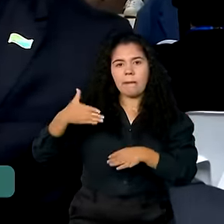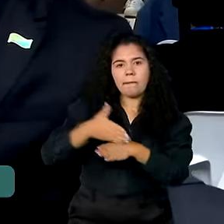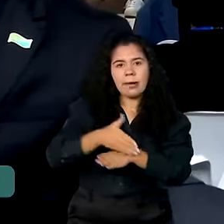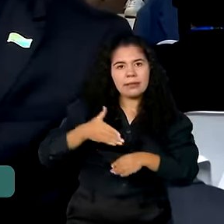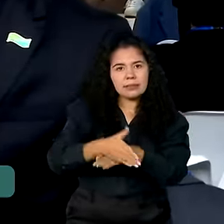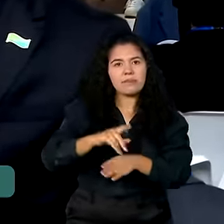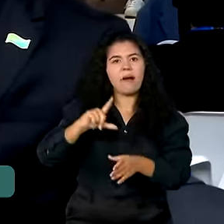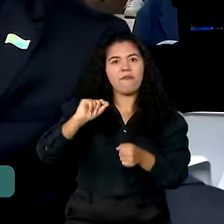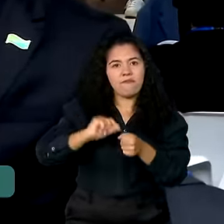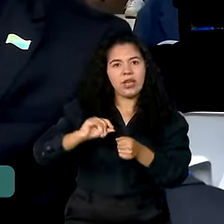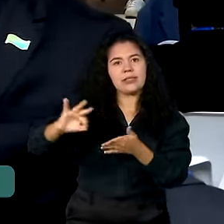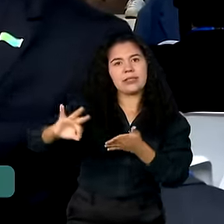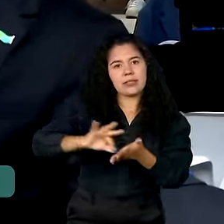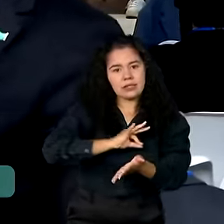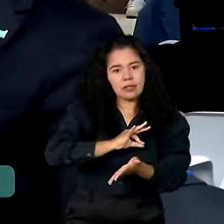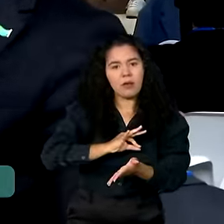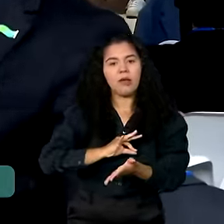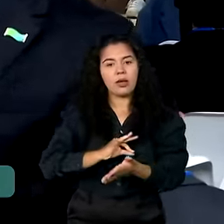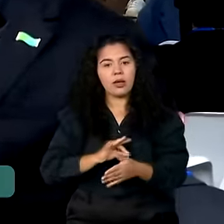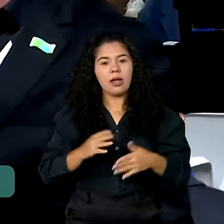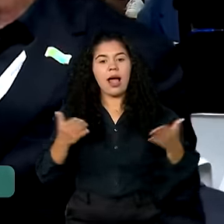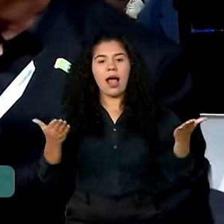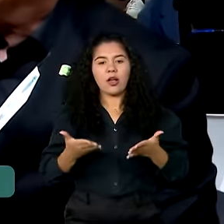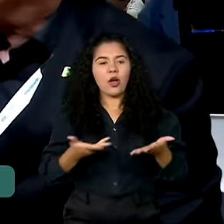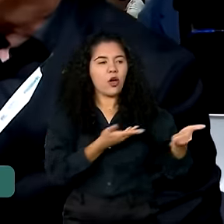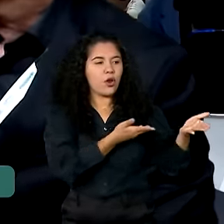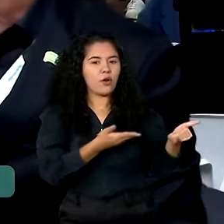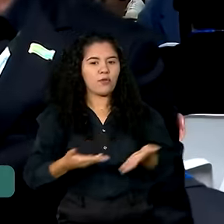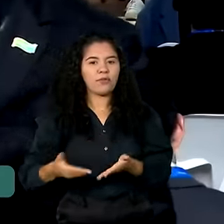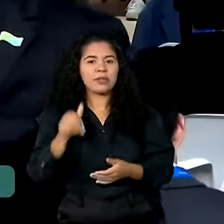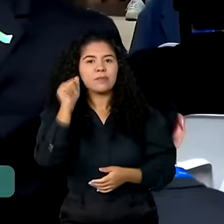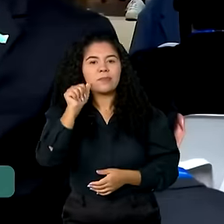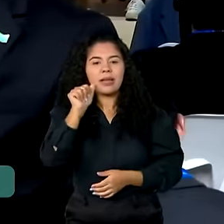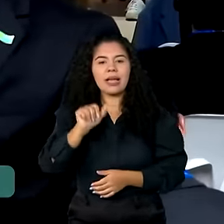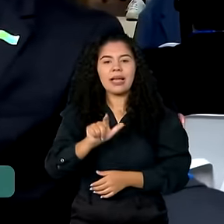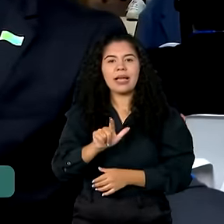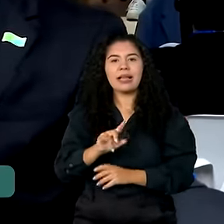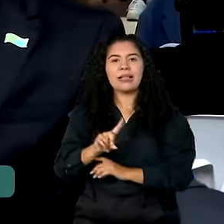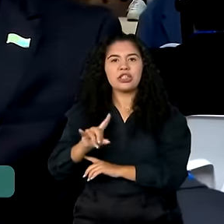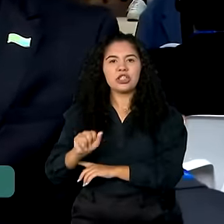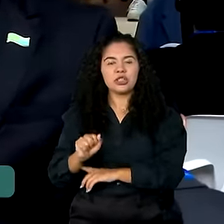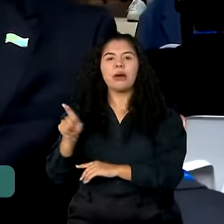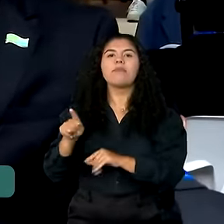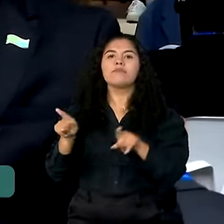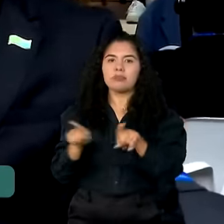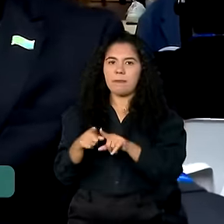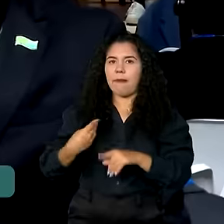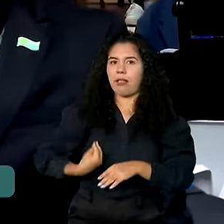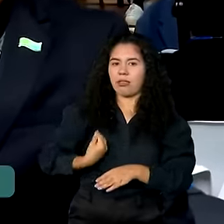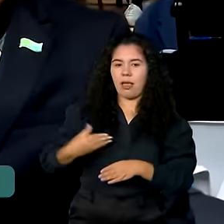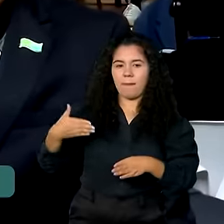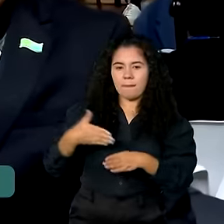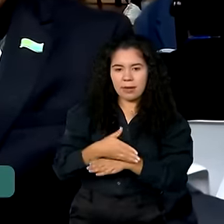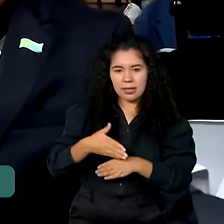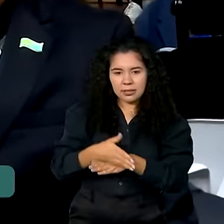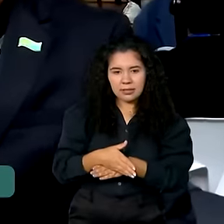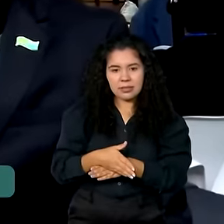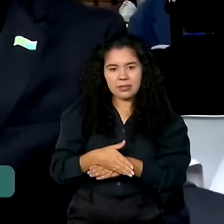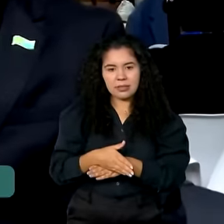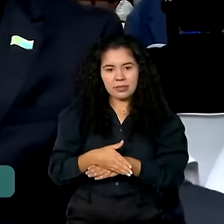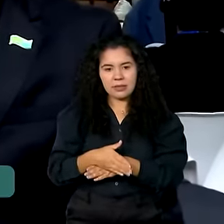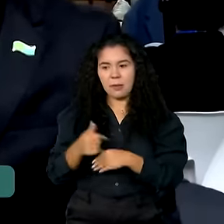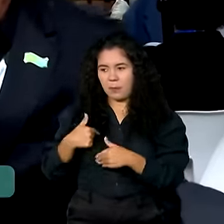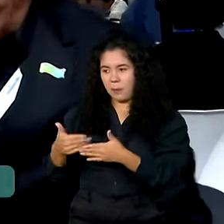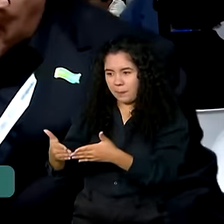E agora eu vou trazer aqui a Lídia, que está participando também. Ela estava aqui no pavilhão. Vou